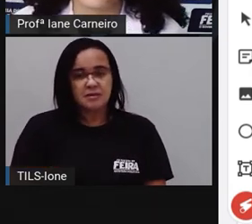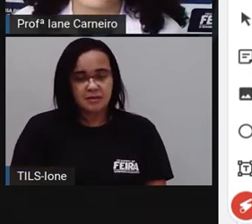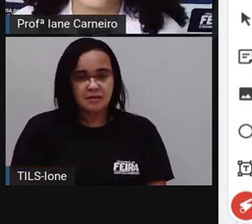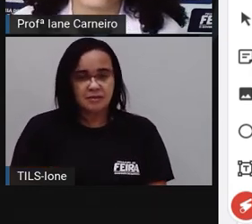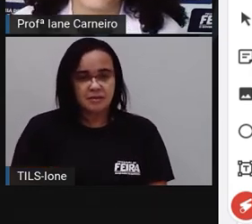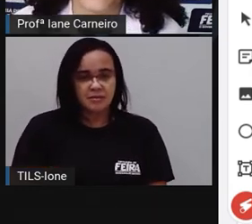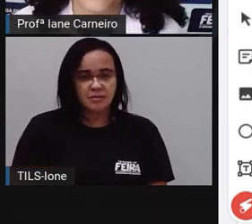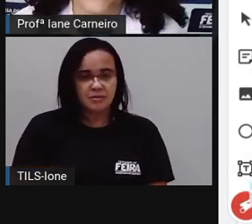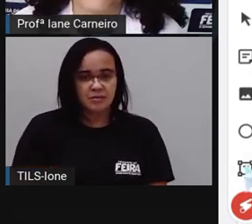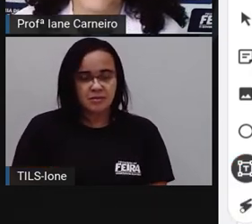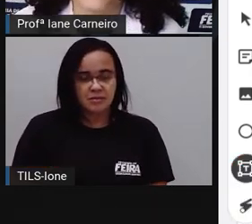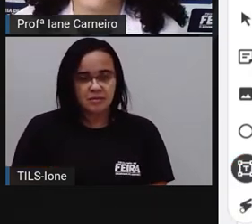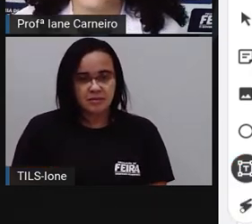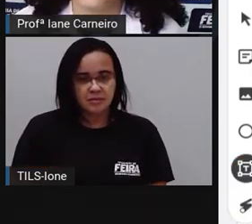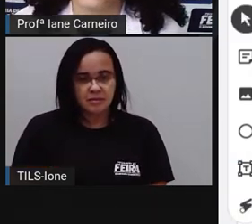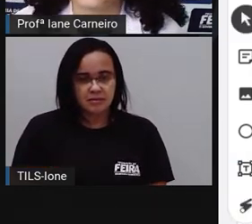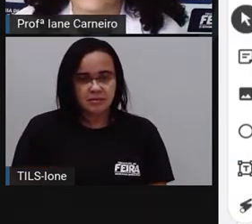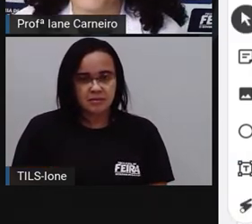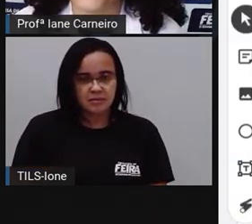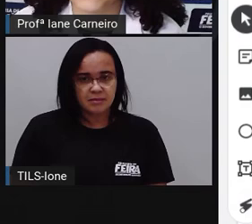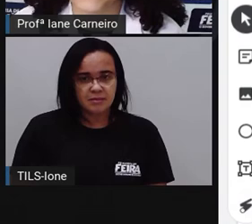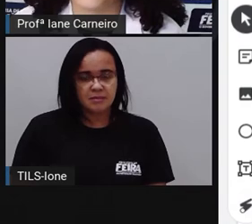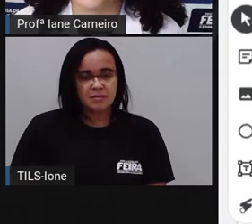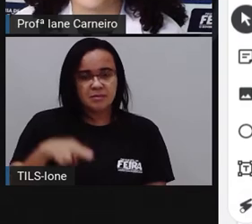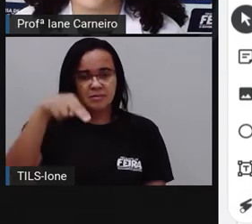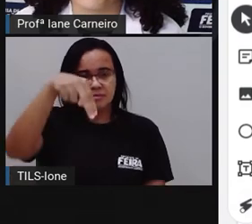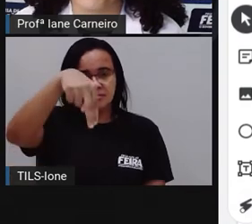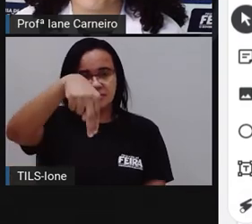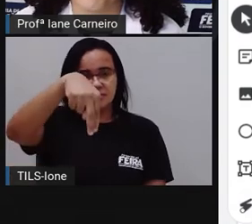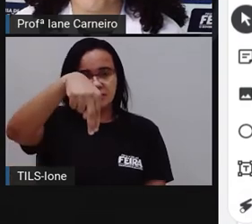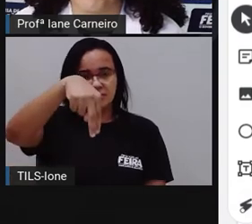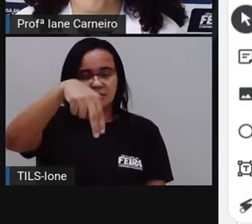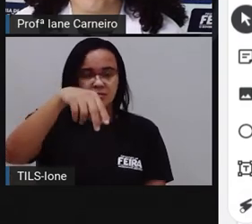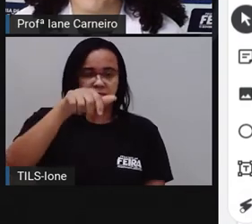Vamos escrever, então, a palavra namorado.